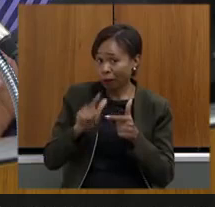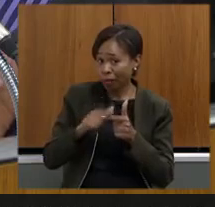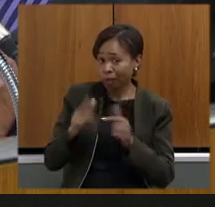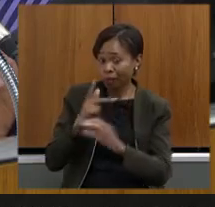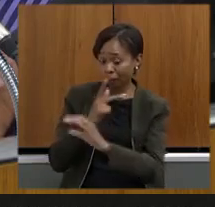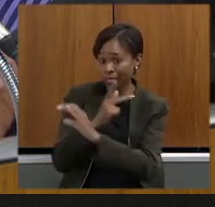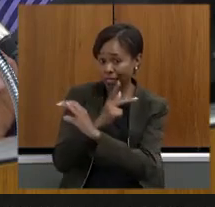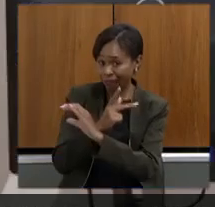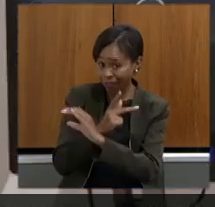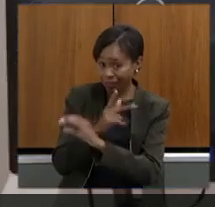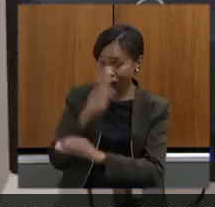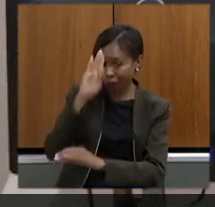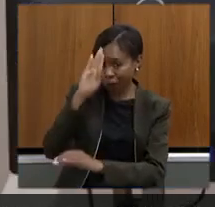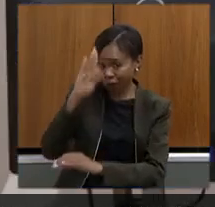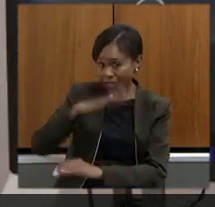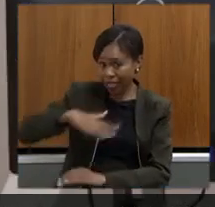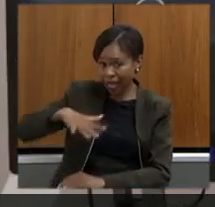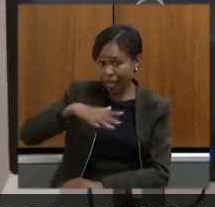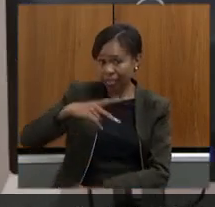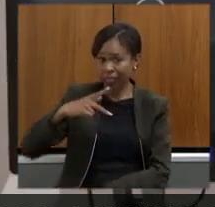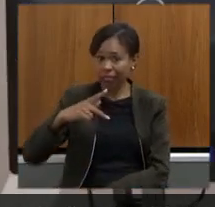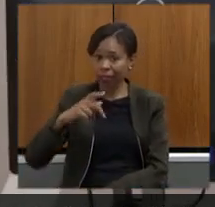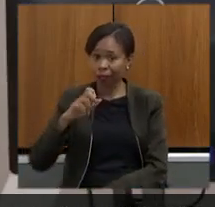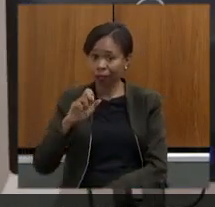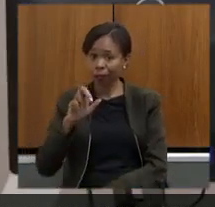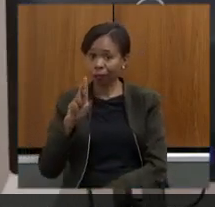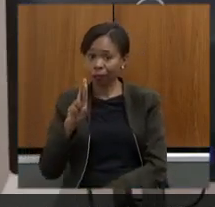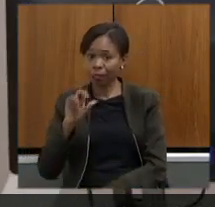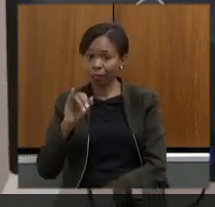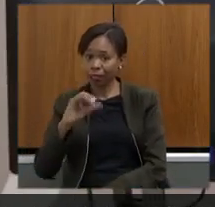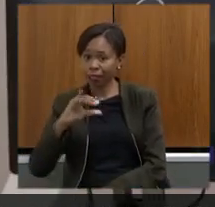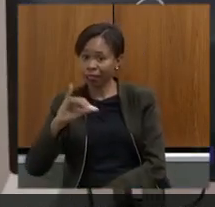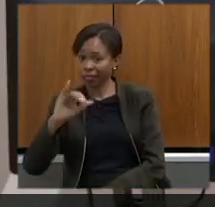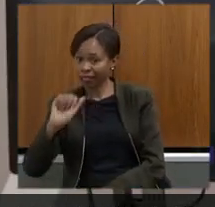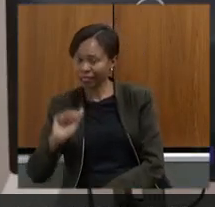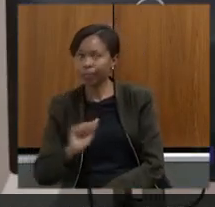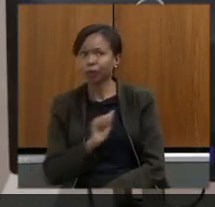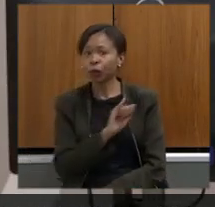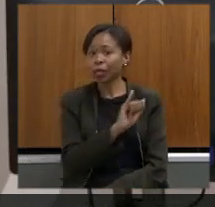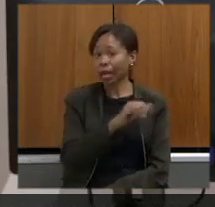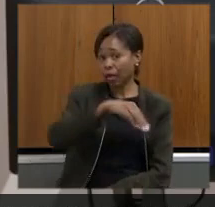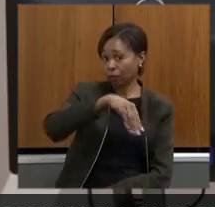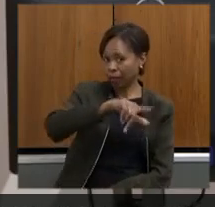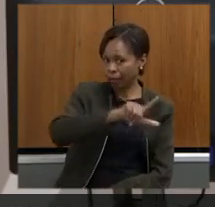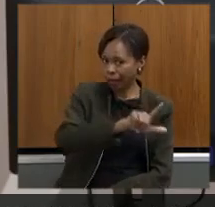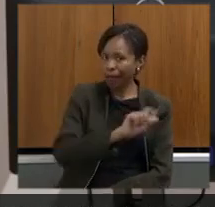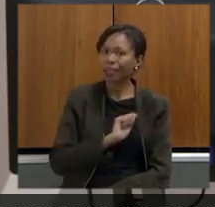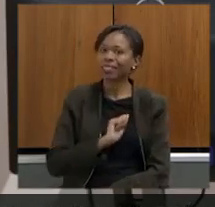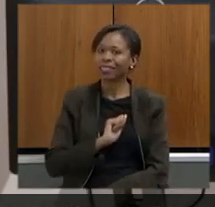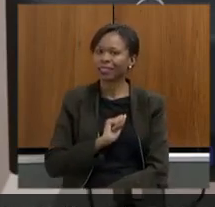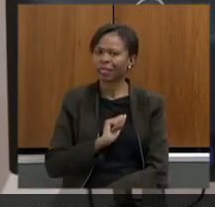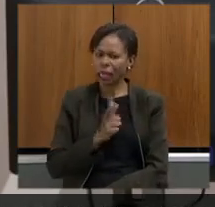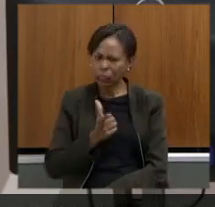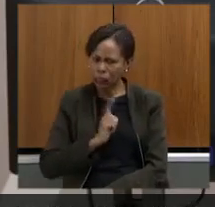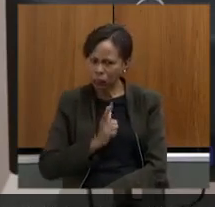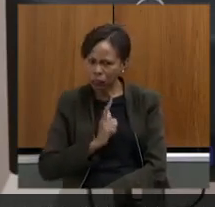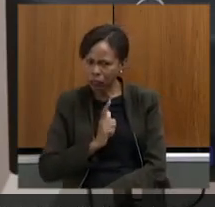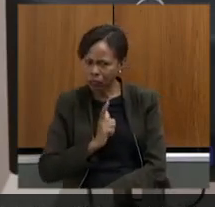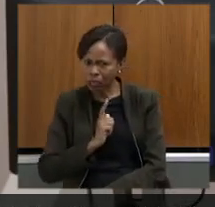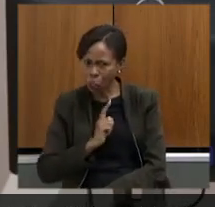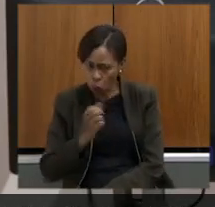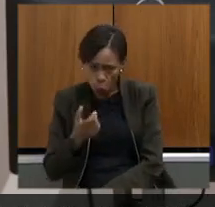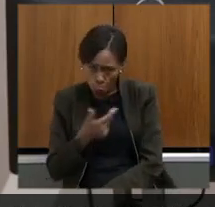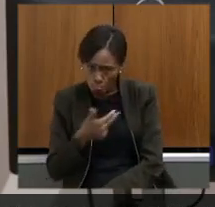da perícia do Instituto Médico Legal não é temos novidades Eu queria que a secretária